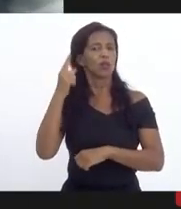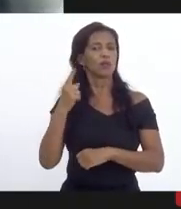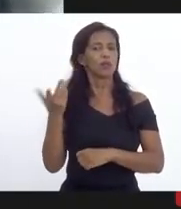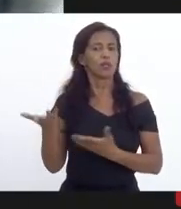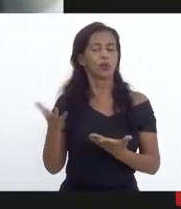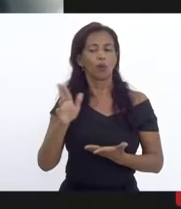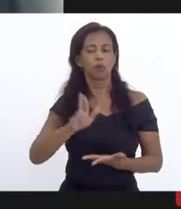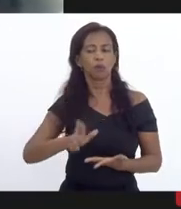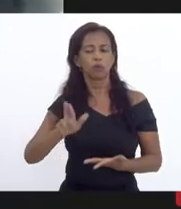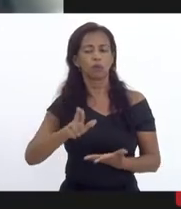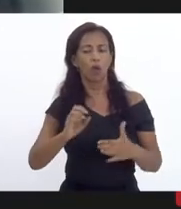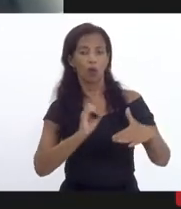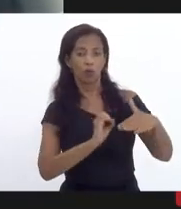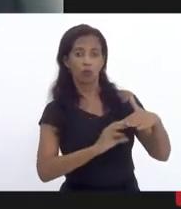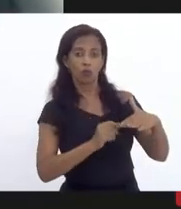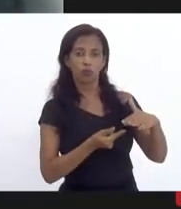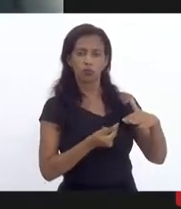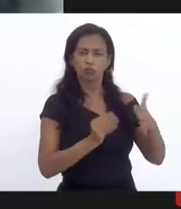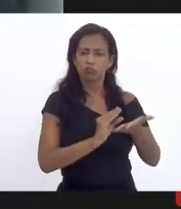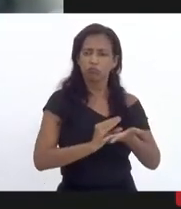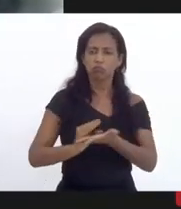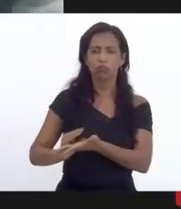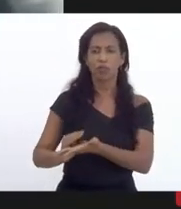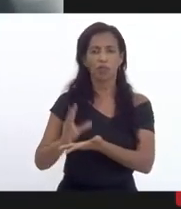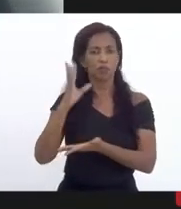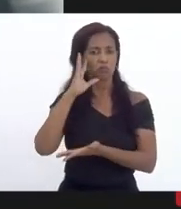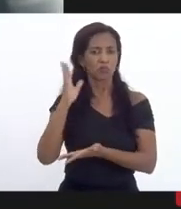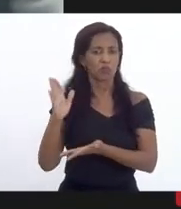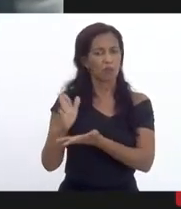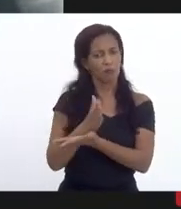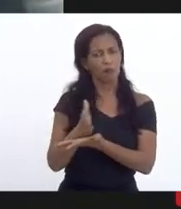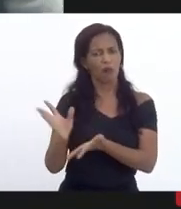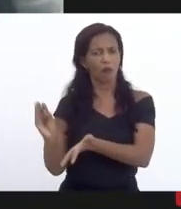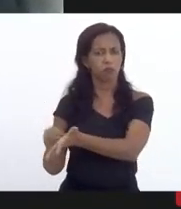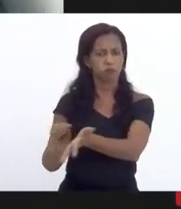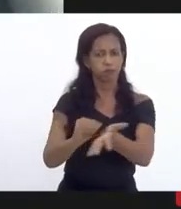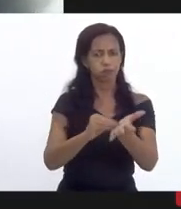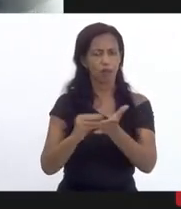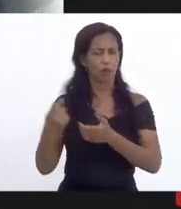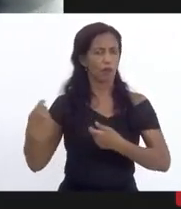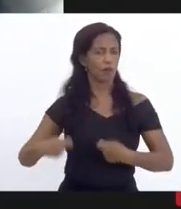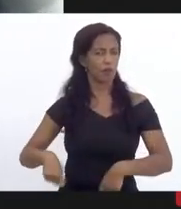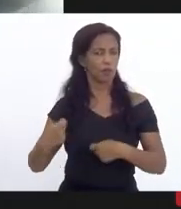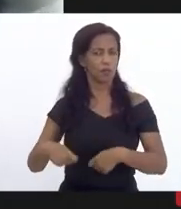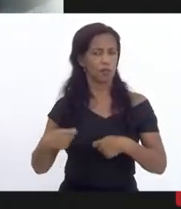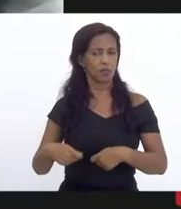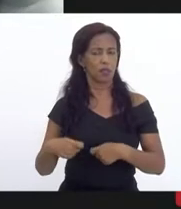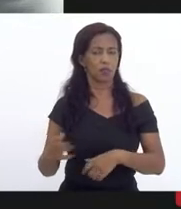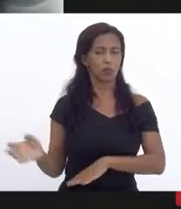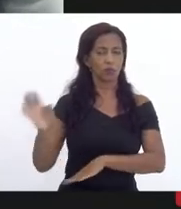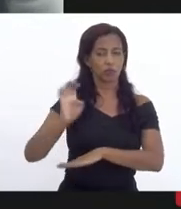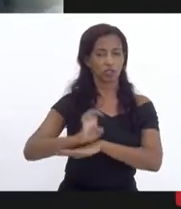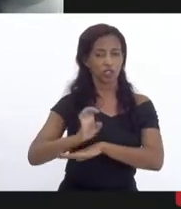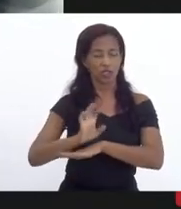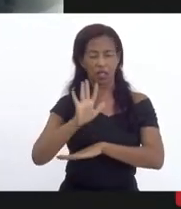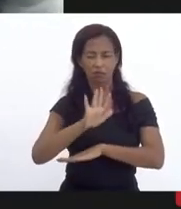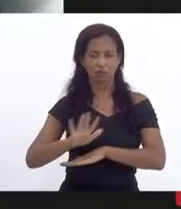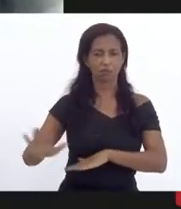utilidade que vai ser dada ao fundo, mas a gente tem algumas carências e necessidades no nosso estado